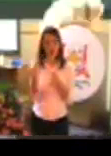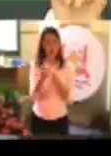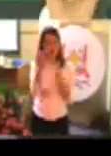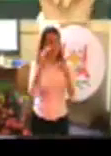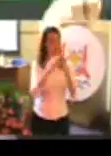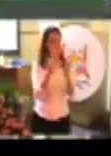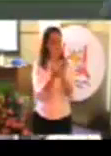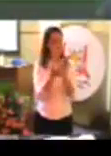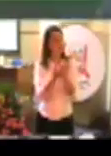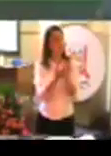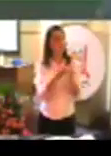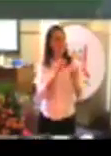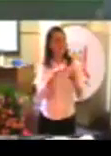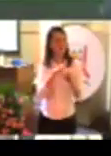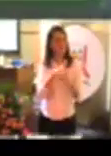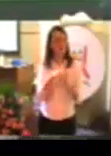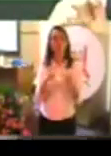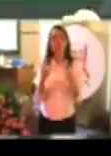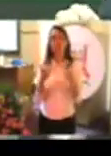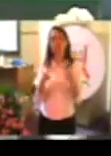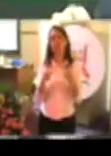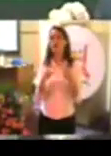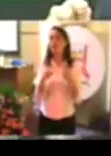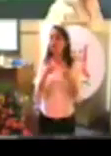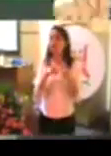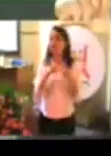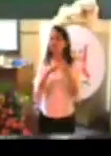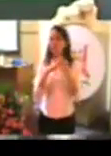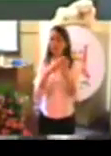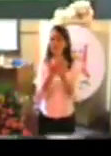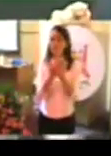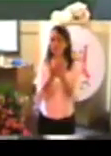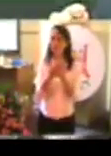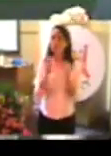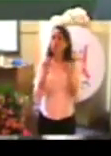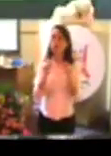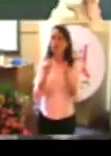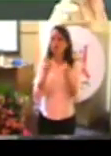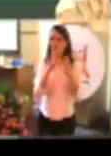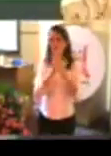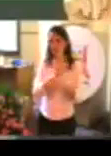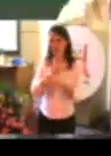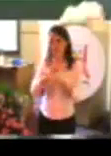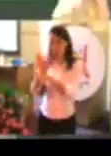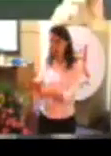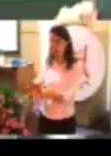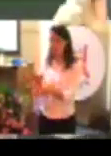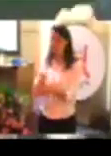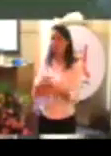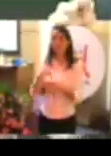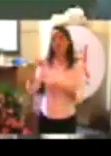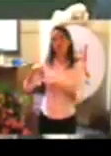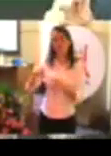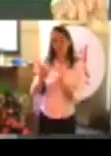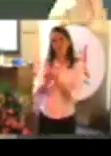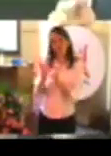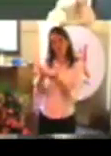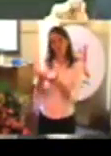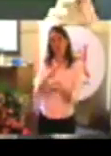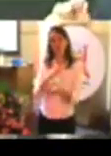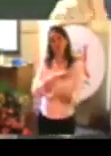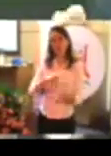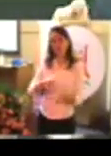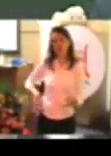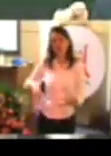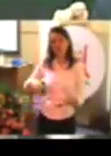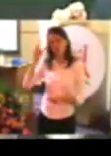de capacidade e que está à disposição da Escola do Legislativo aqui de Criciúma. Tenha